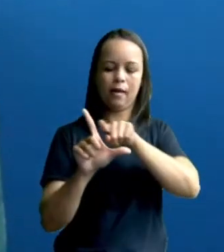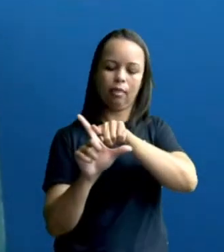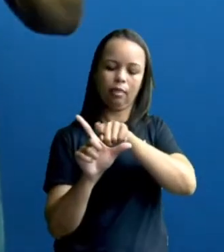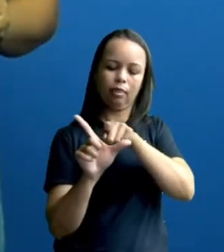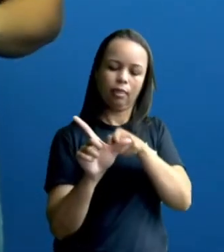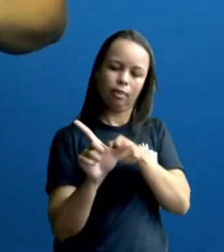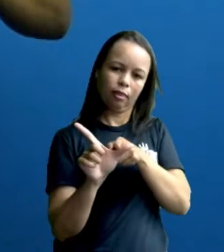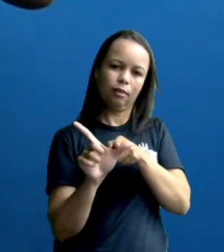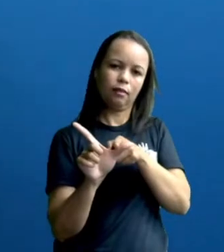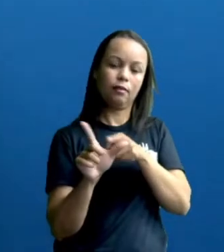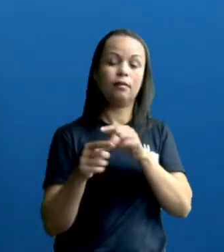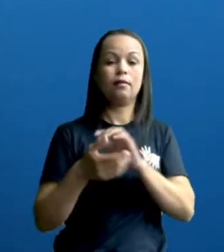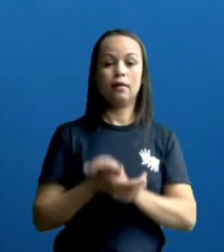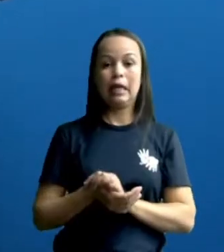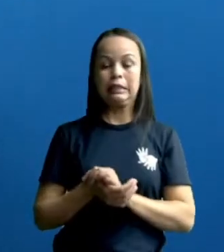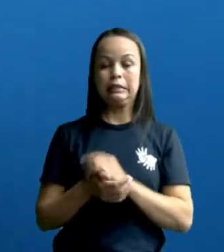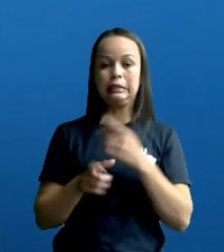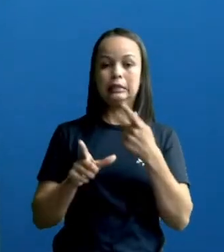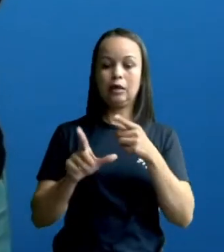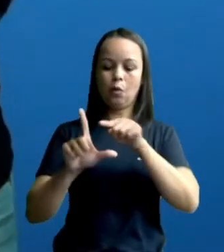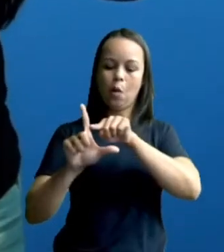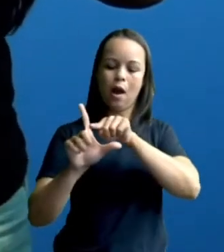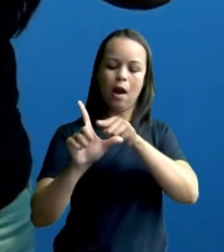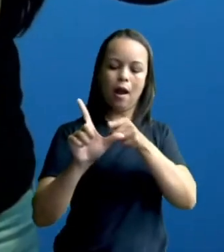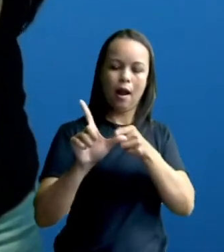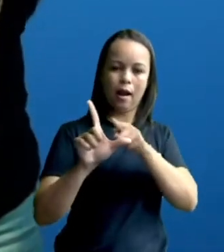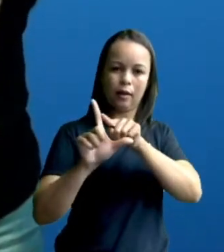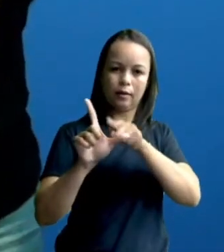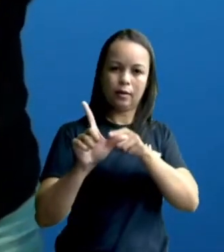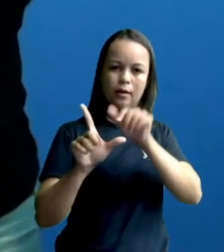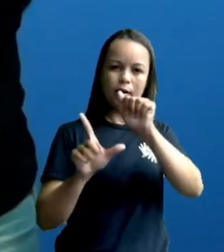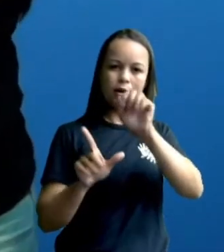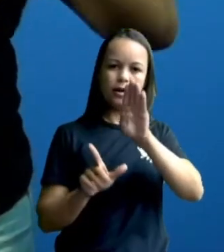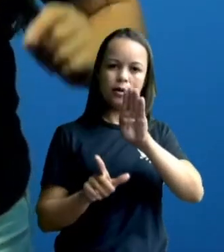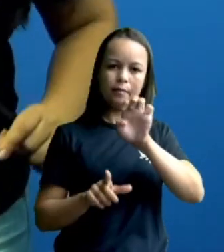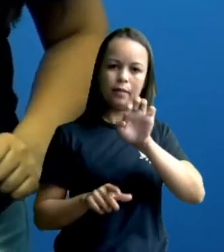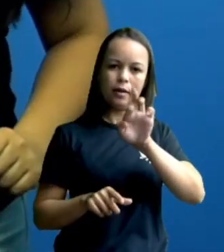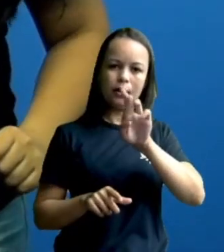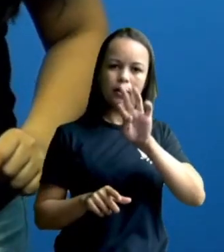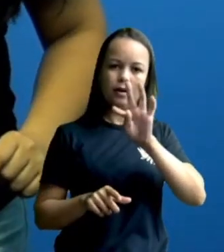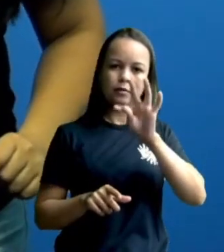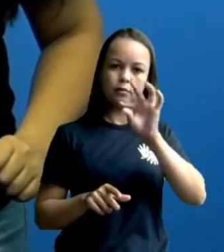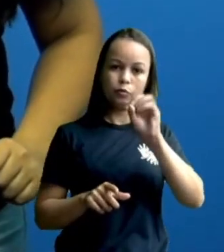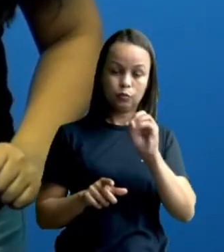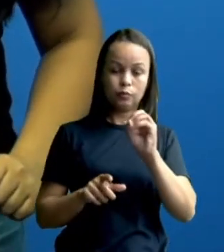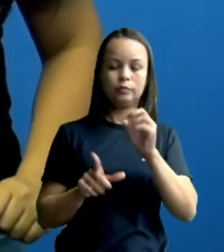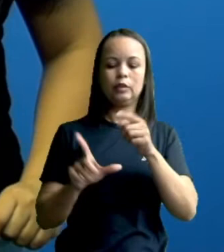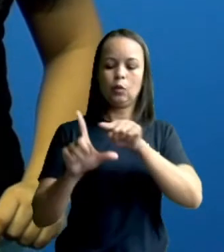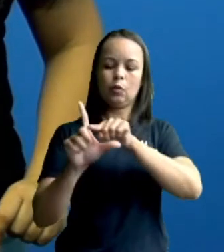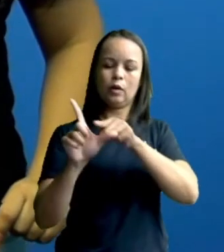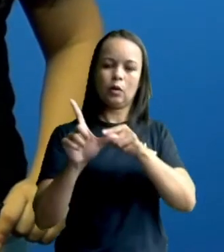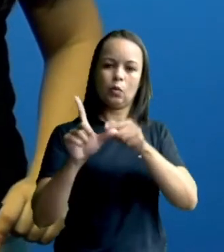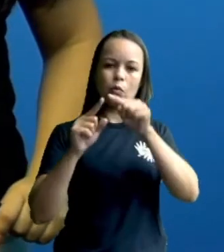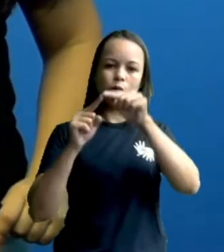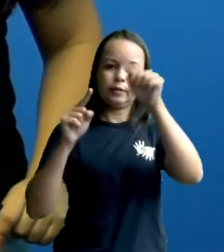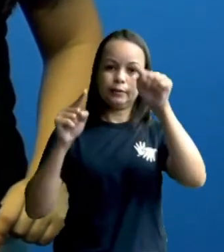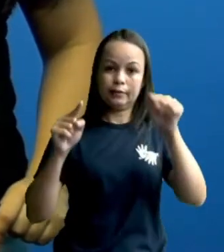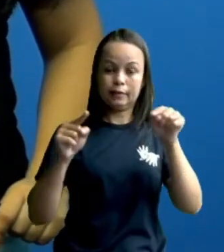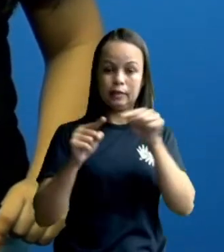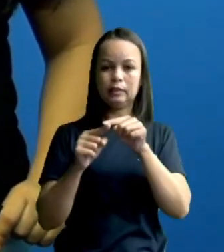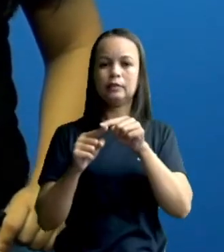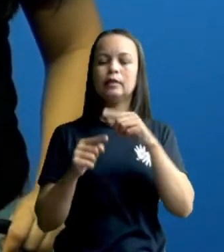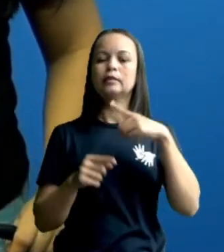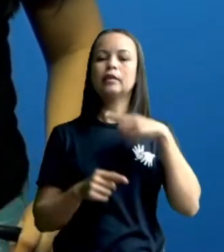aberto, tá certo? Um ângulo aberto, o triângulo recebe o nome